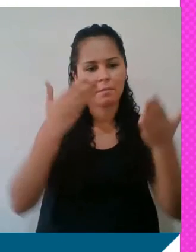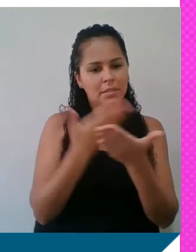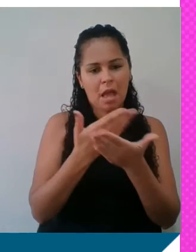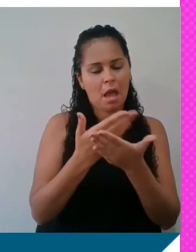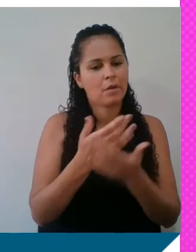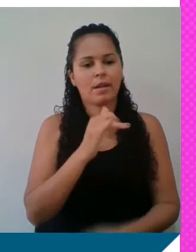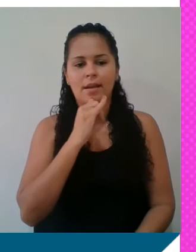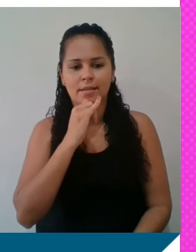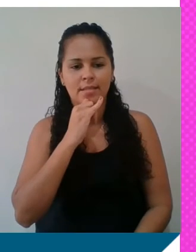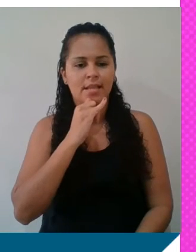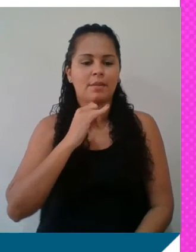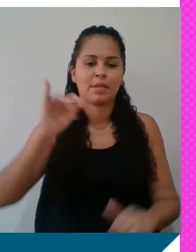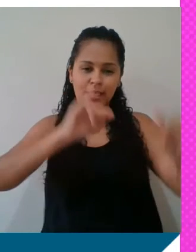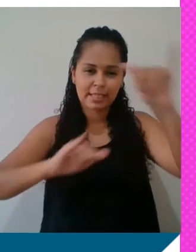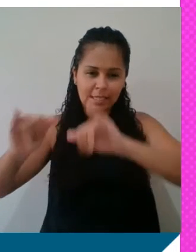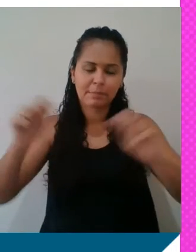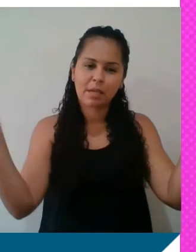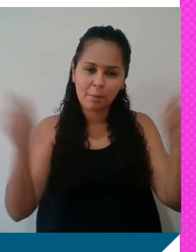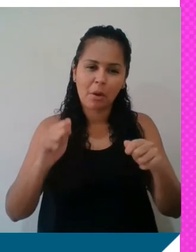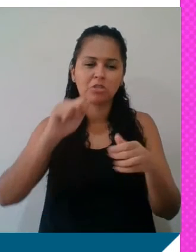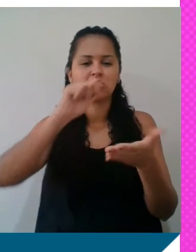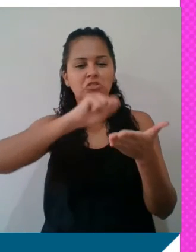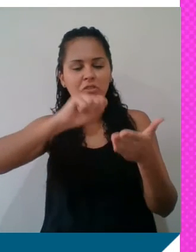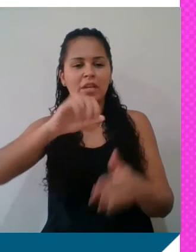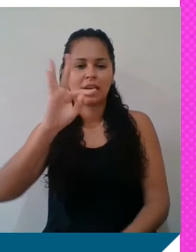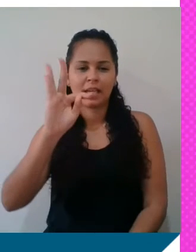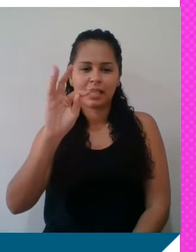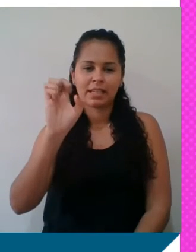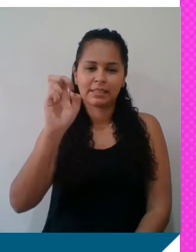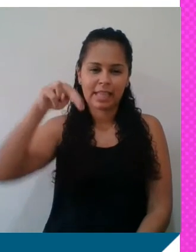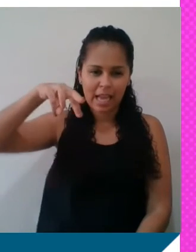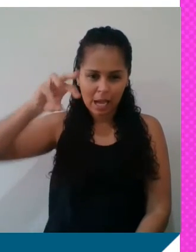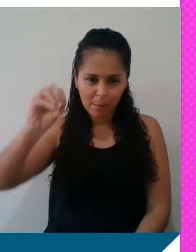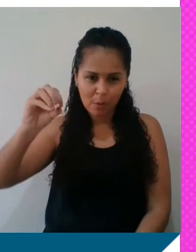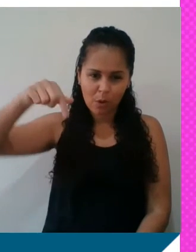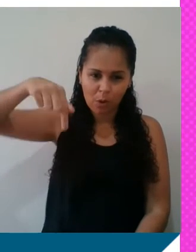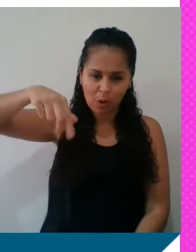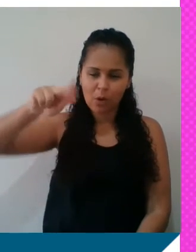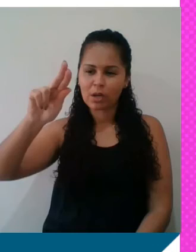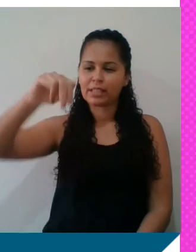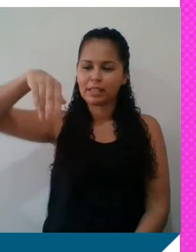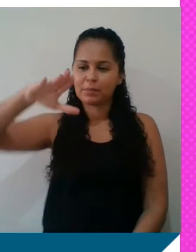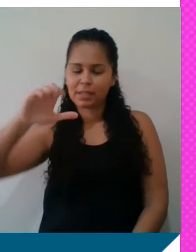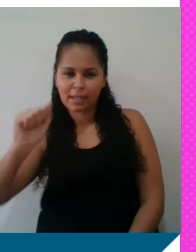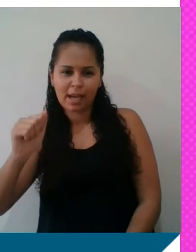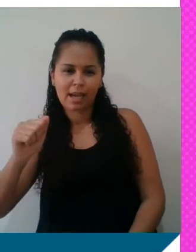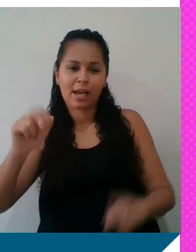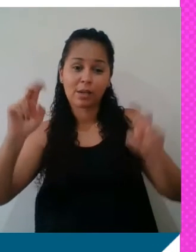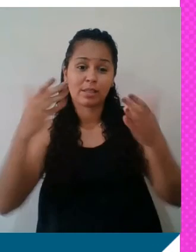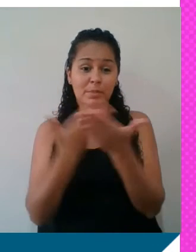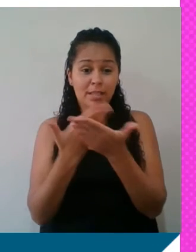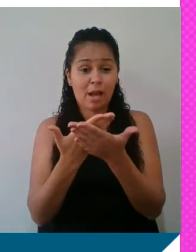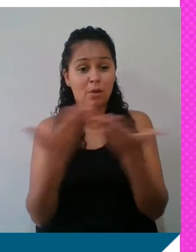da aula, né? Por exemplo, na química, a gente poderia escrever termoquímica, lá no centro, né? Que é o tema da aula de hoje. E nos ramos, você